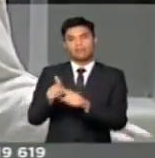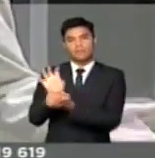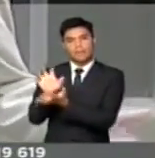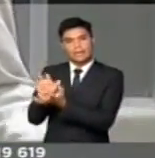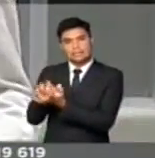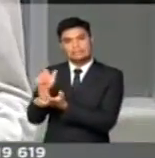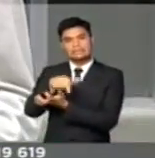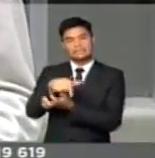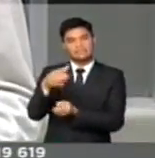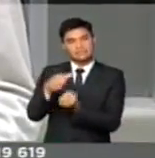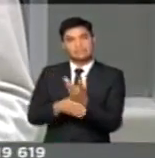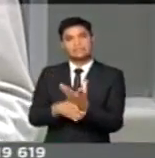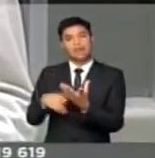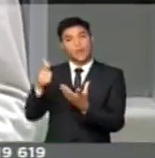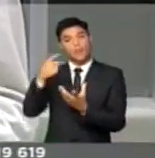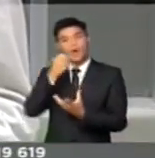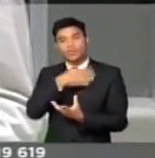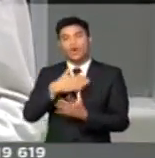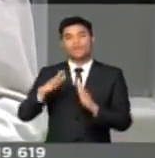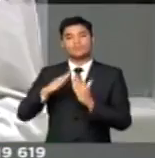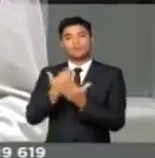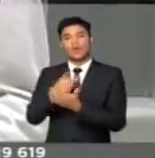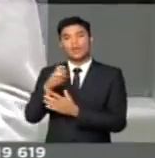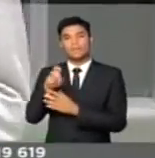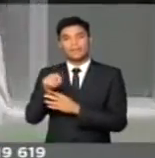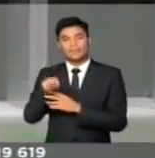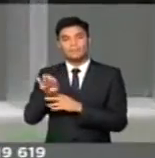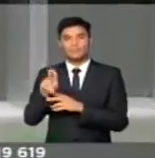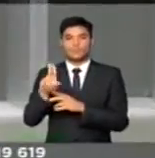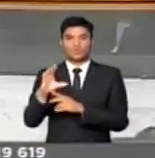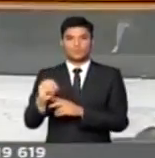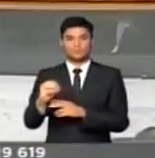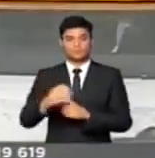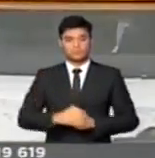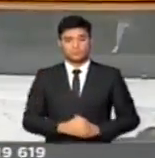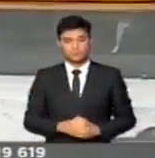criar possivelmente uma outra escola em Pernambuco. Obrigado, presidente.